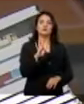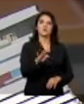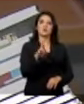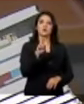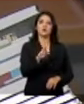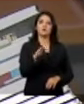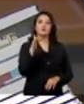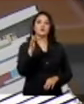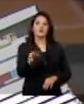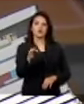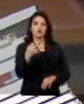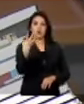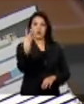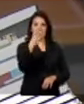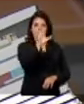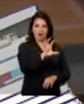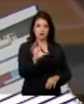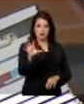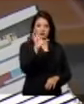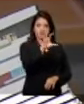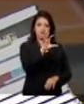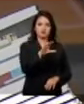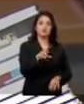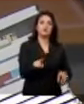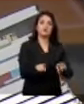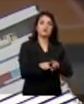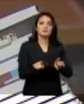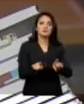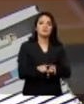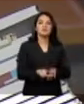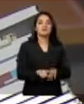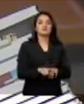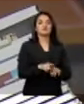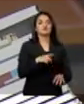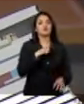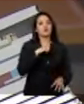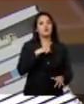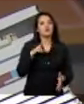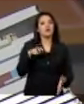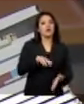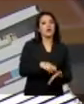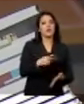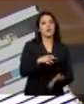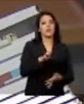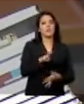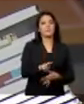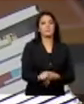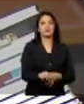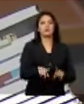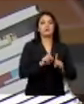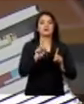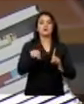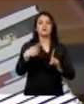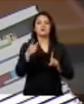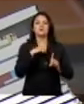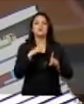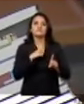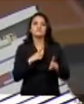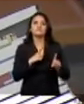Região, de execução da pena após formalizada acórdão condenatório em grau de